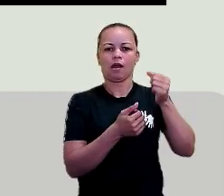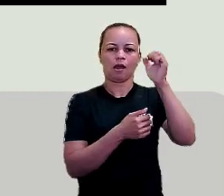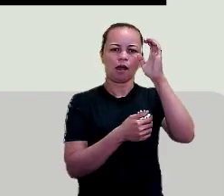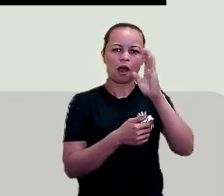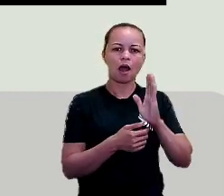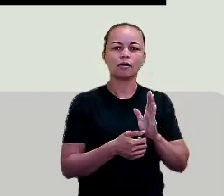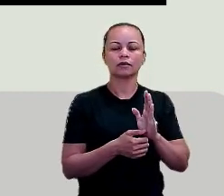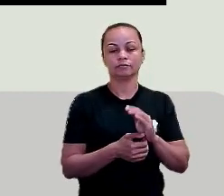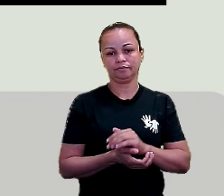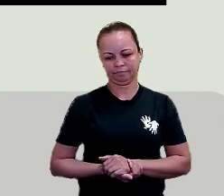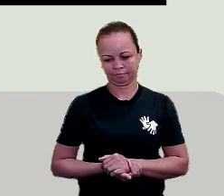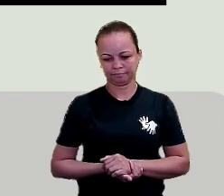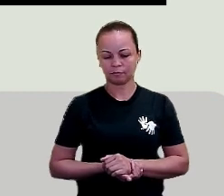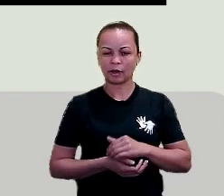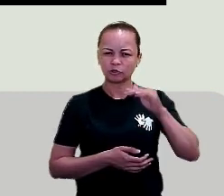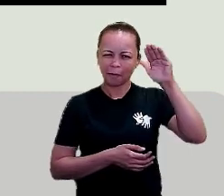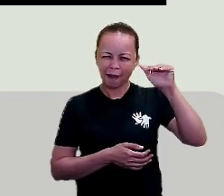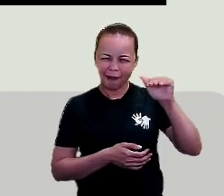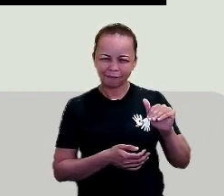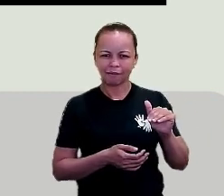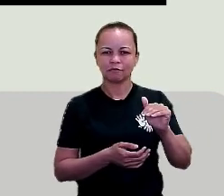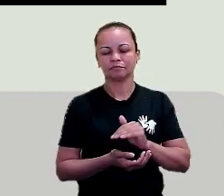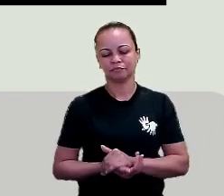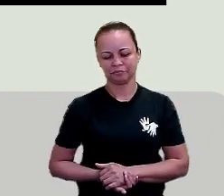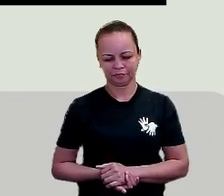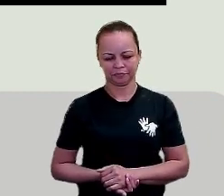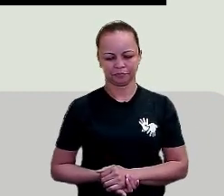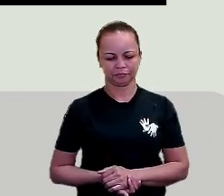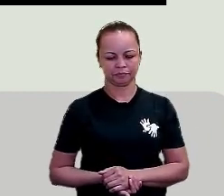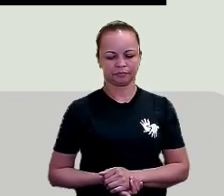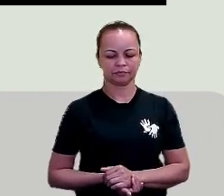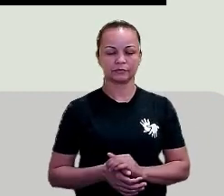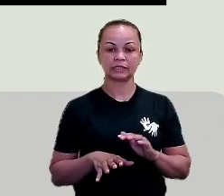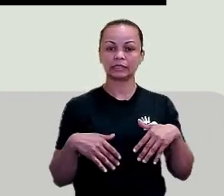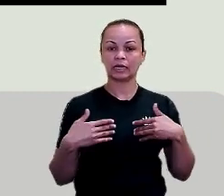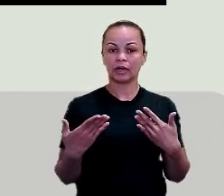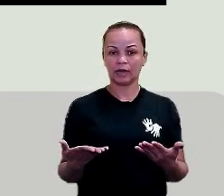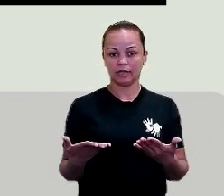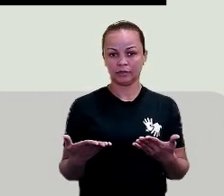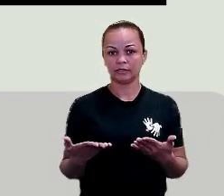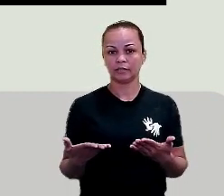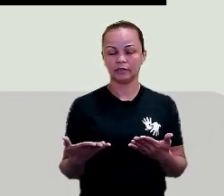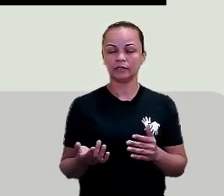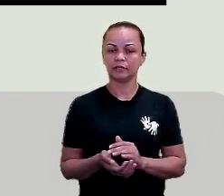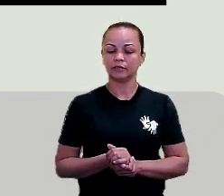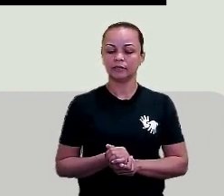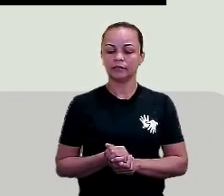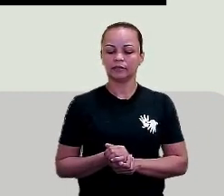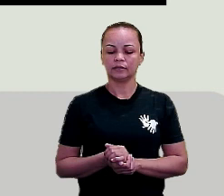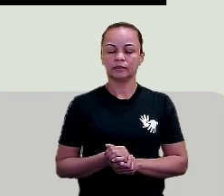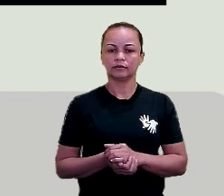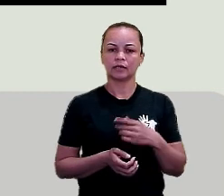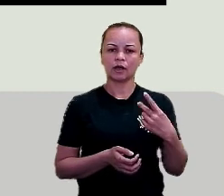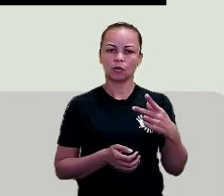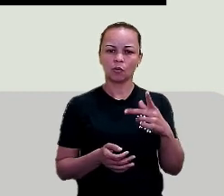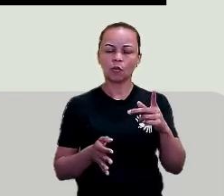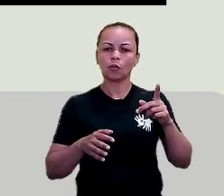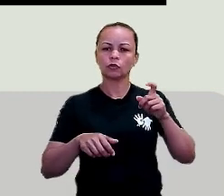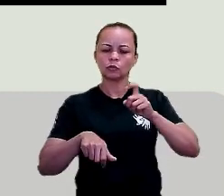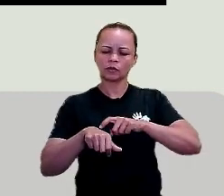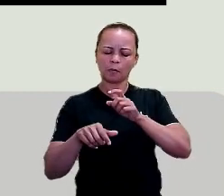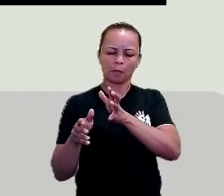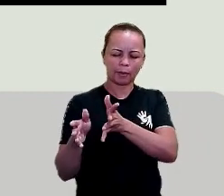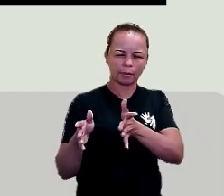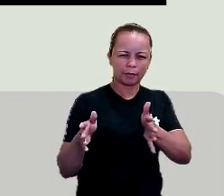tá certo? Então, vamos lá. Daí, certo? De acordo com o tempo que foi